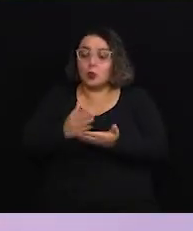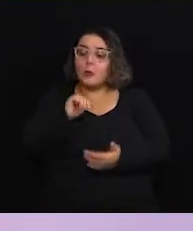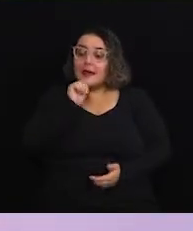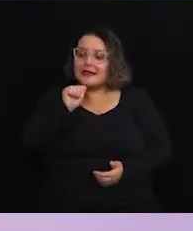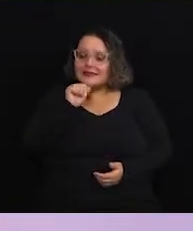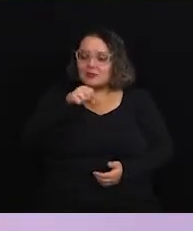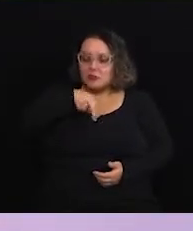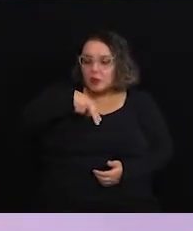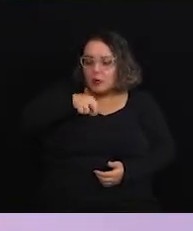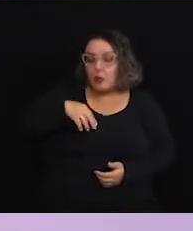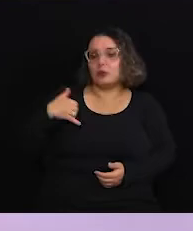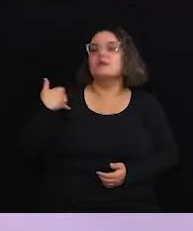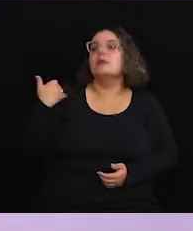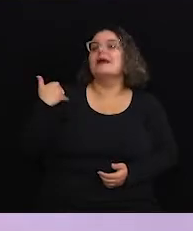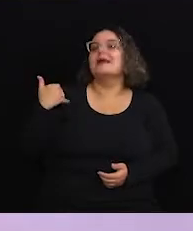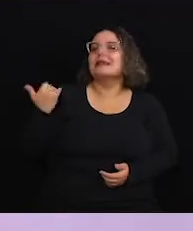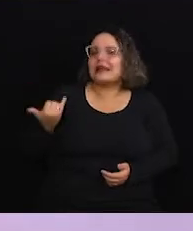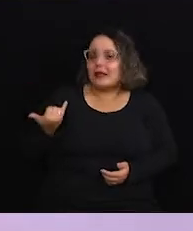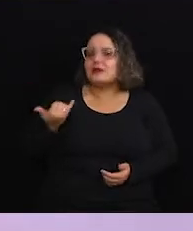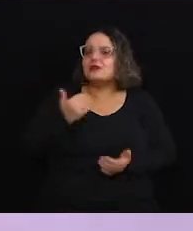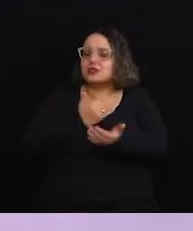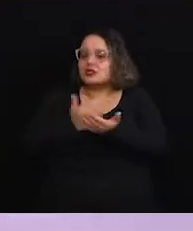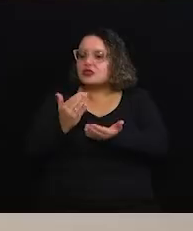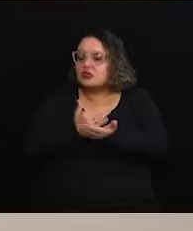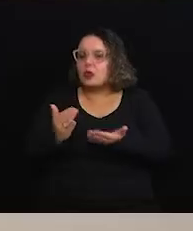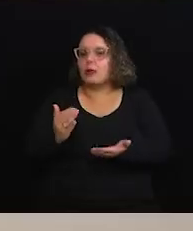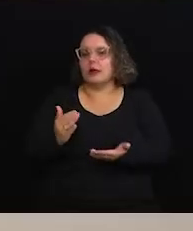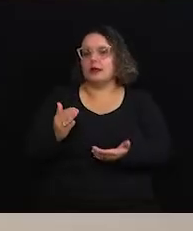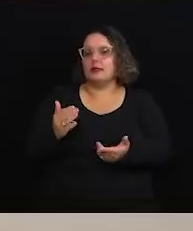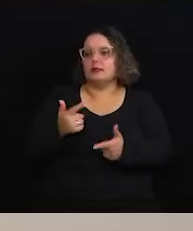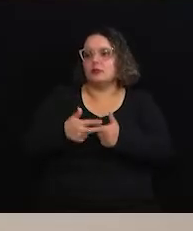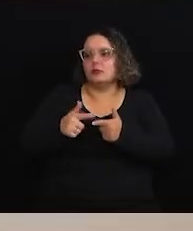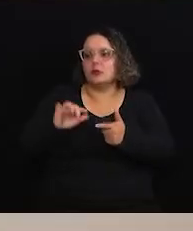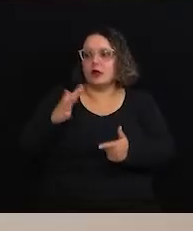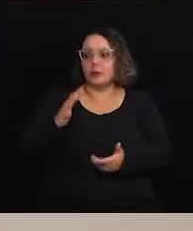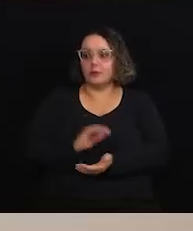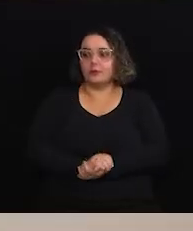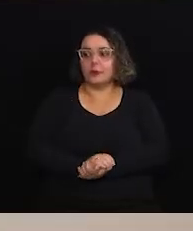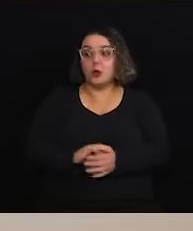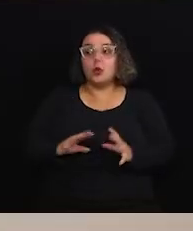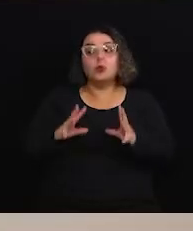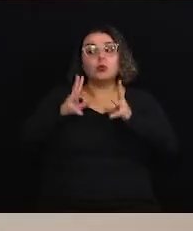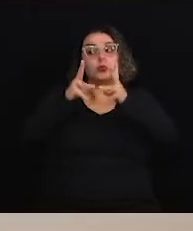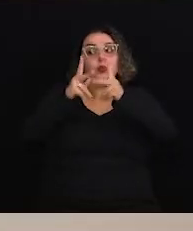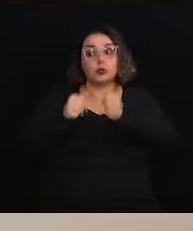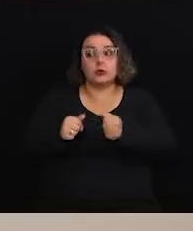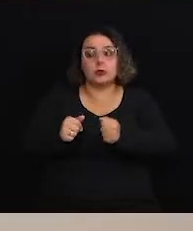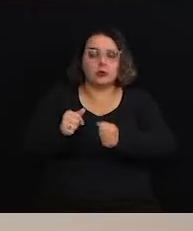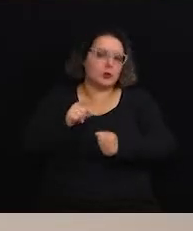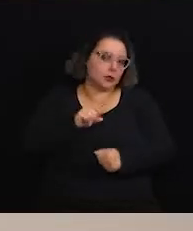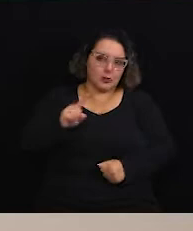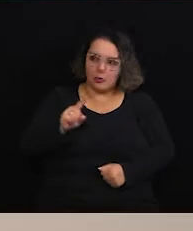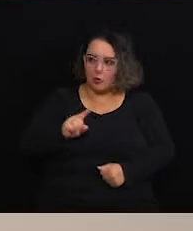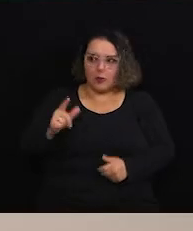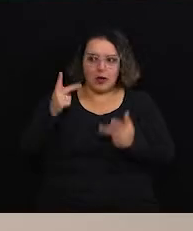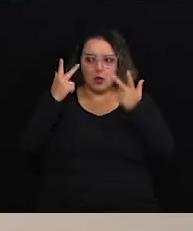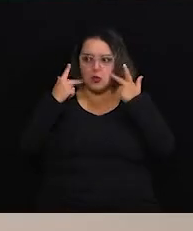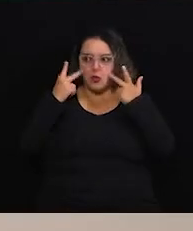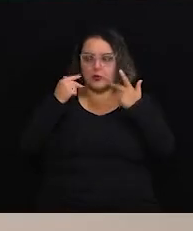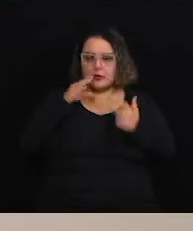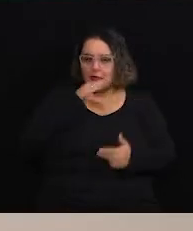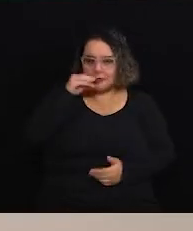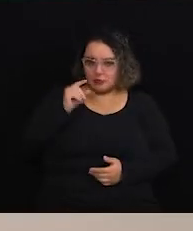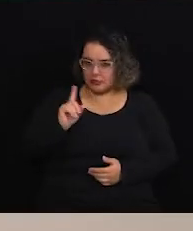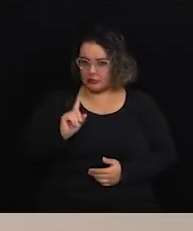uma idade aí que o problema surge? Em geral, não é frequente nas meninas, nas